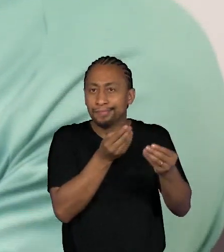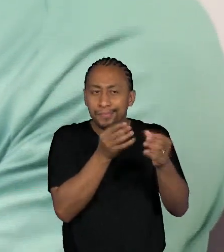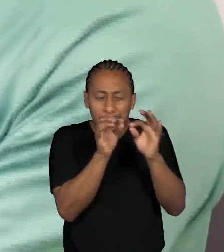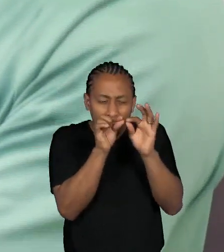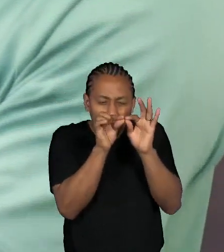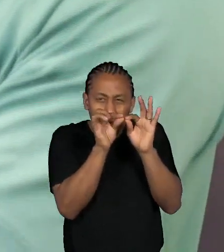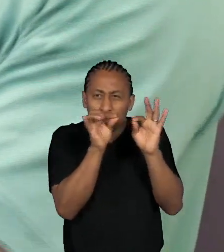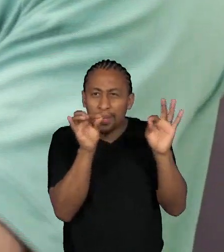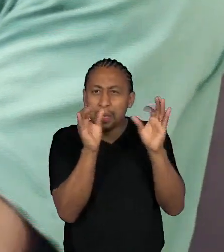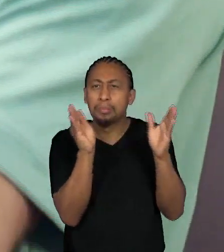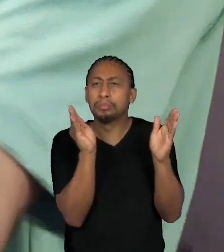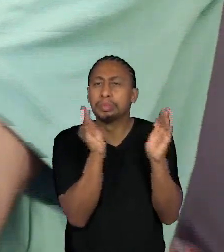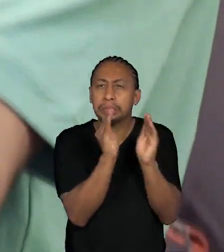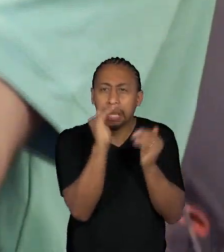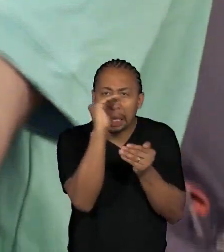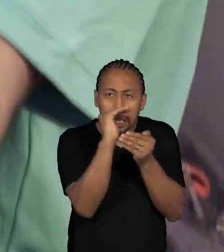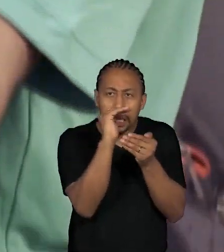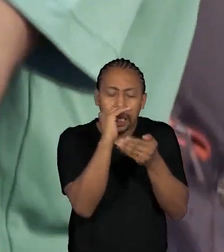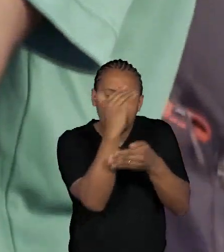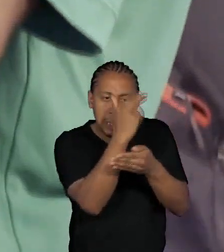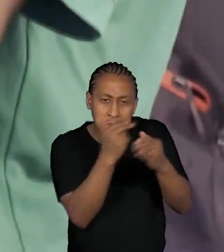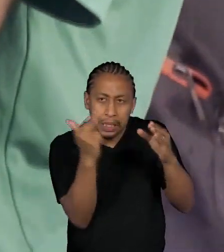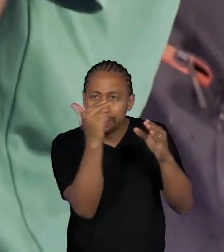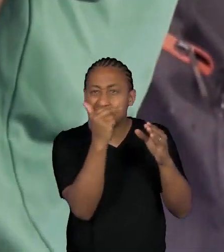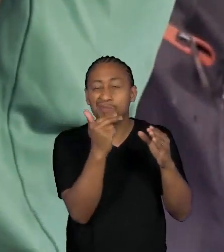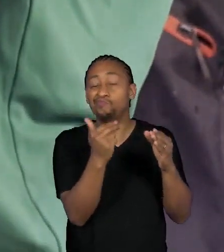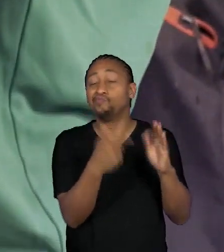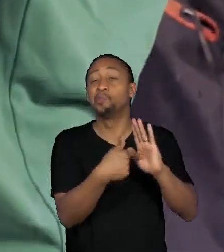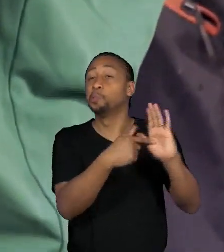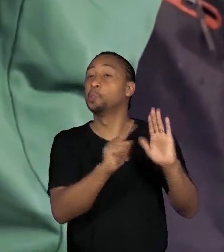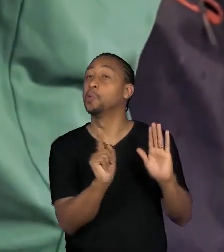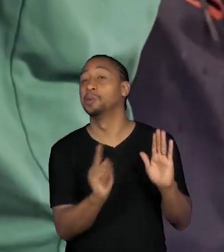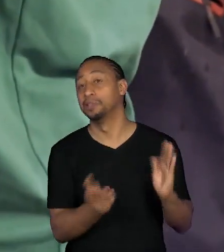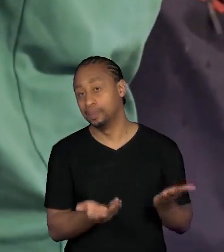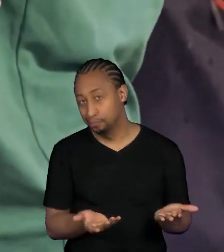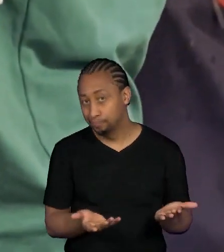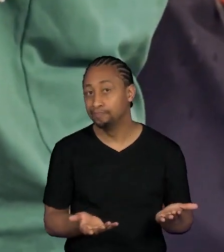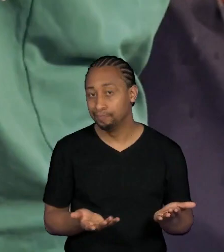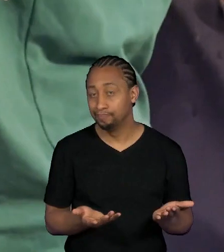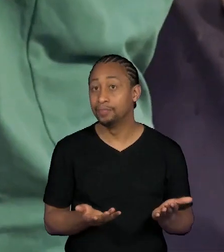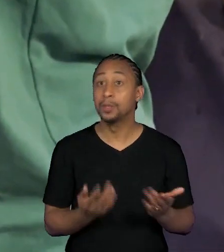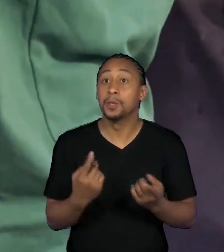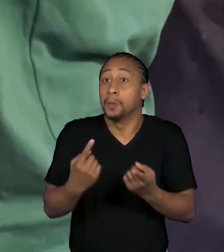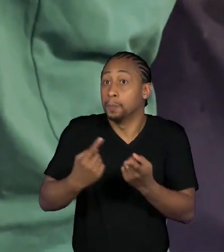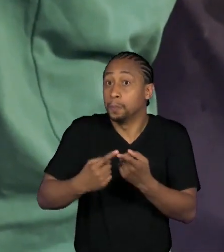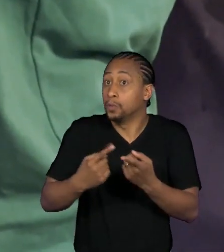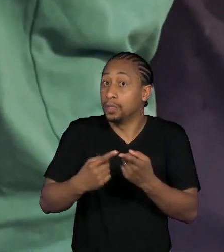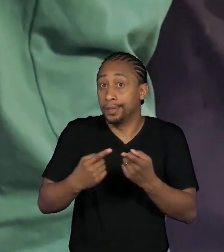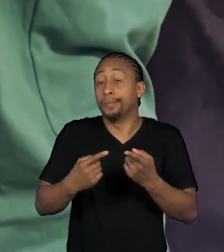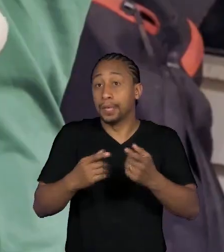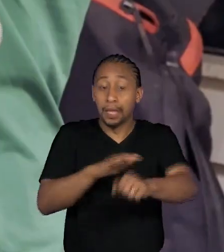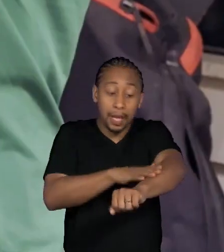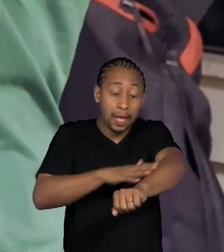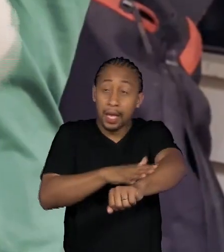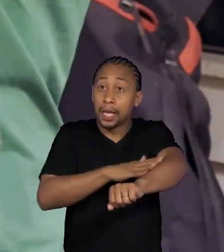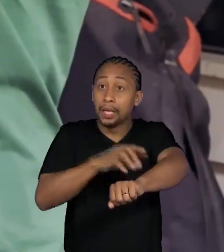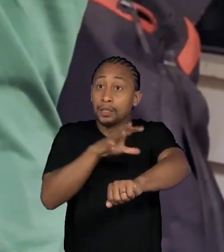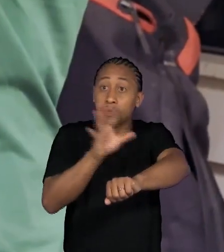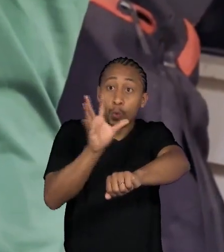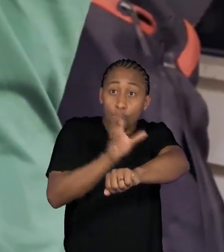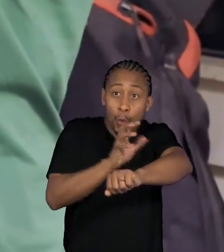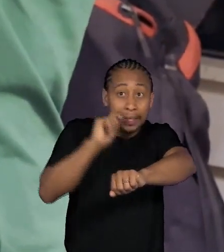tatuagem muito pequena, a propensão dessa tatuagem não aparecer é muito grande. Porque a gente tem a melanina. E a